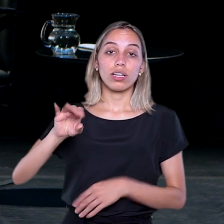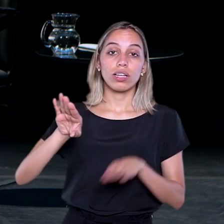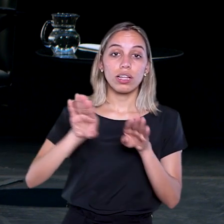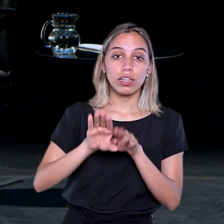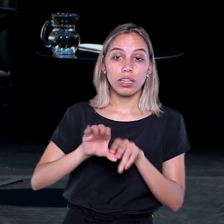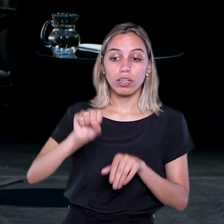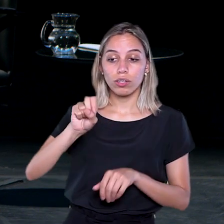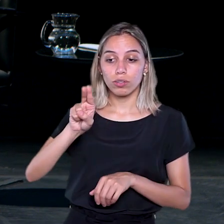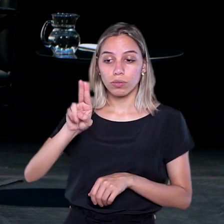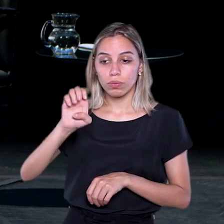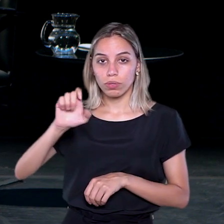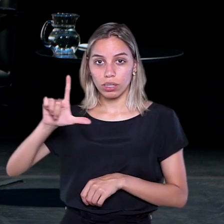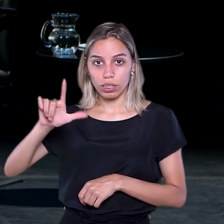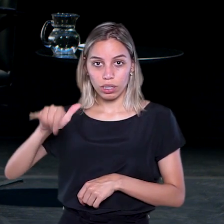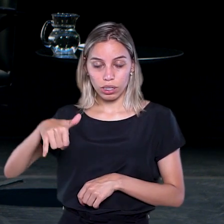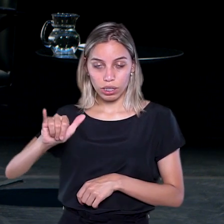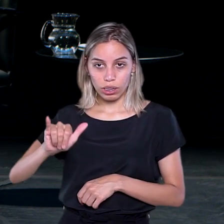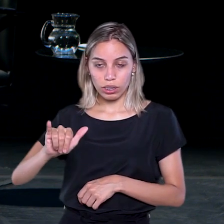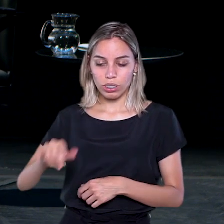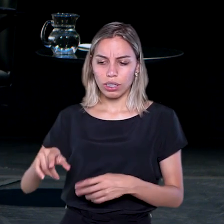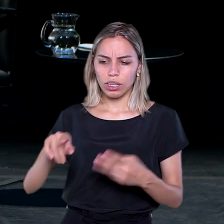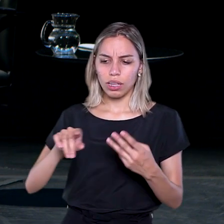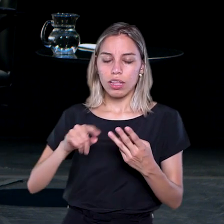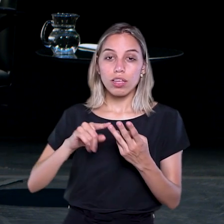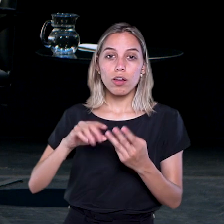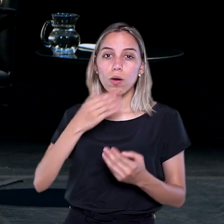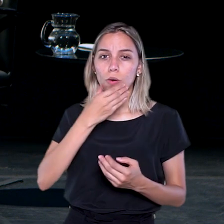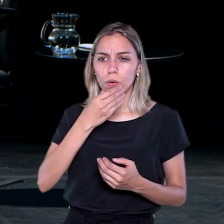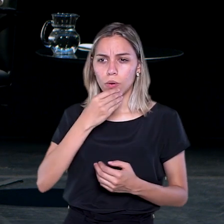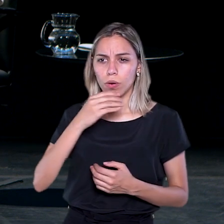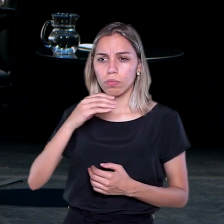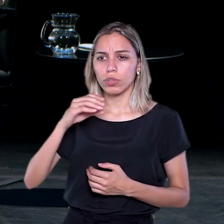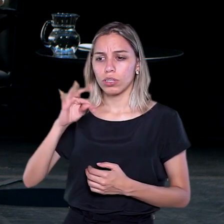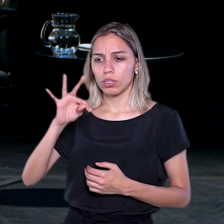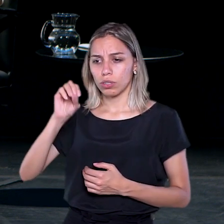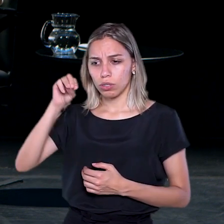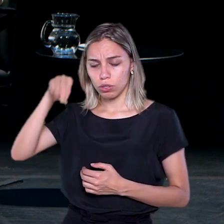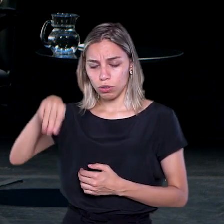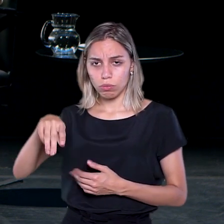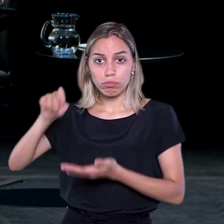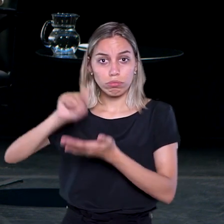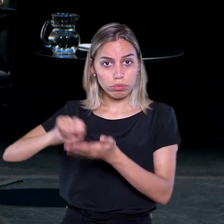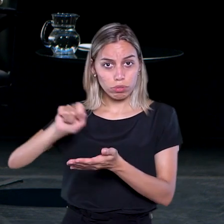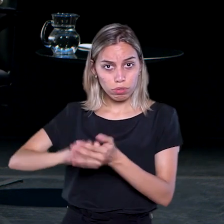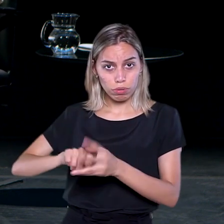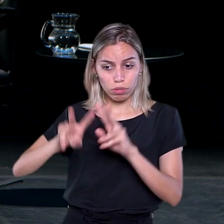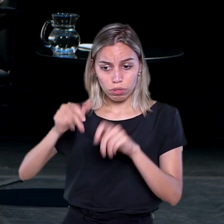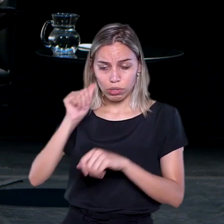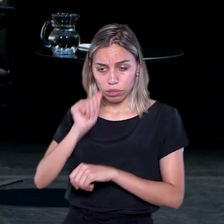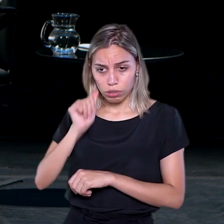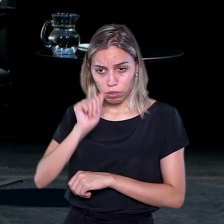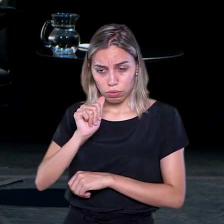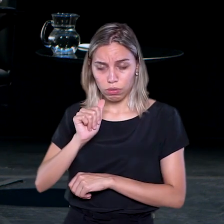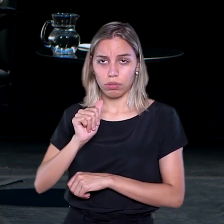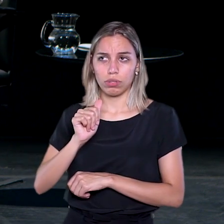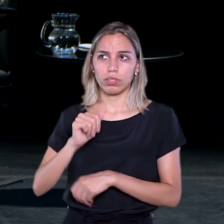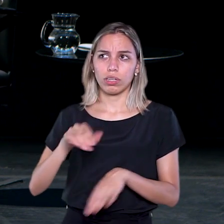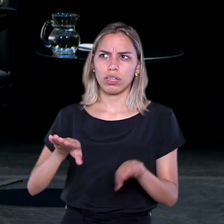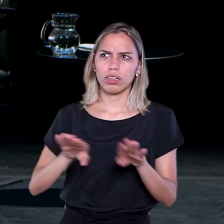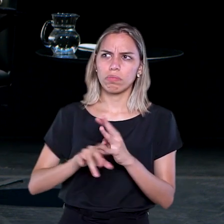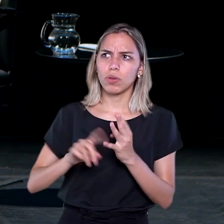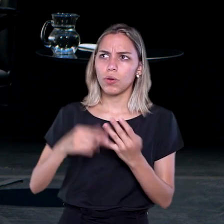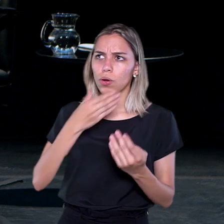que o Tom Farias escreveu a biografia de Carolina Maria de Jesus, ele trouxe, né, digamos, o Fernando Moraes,